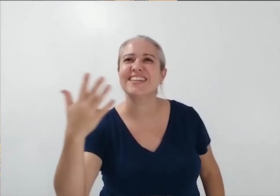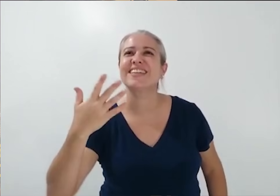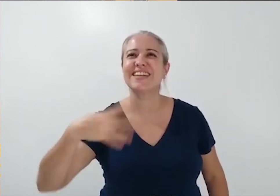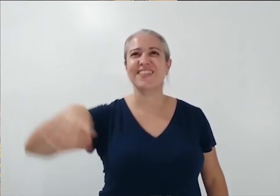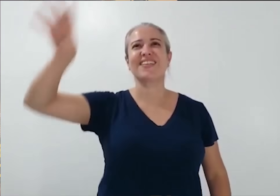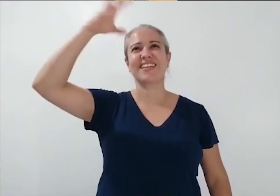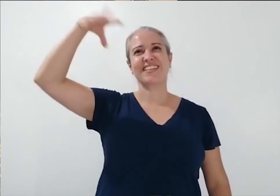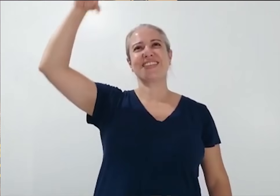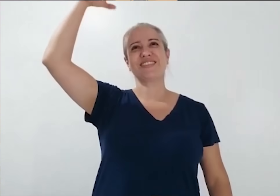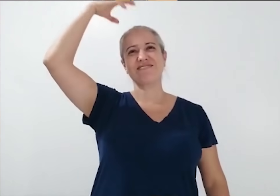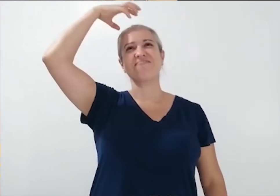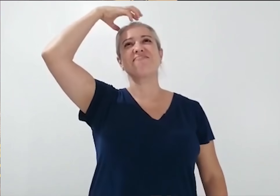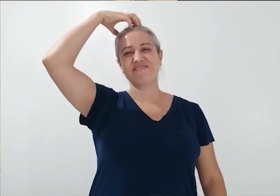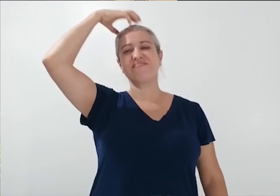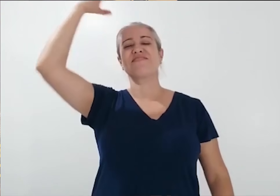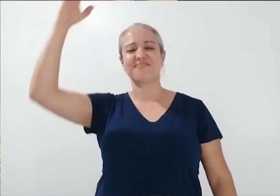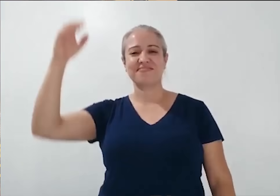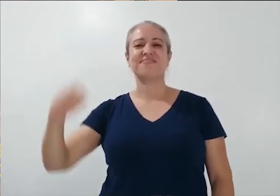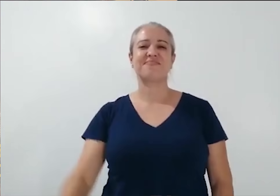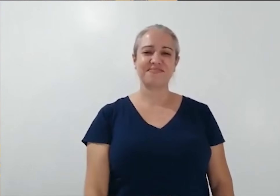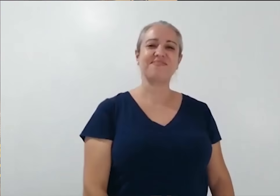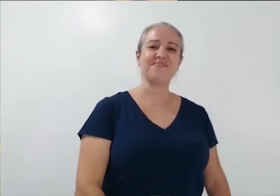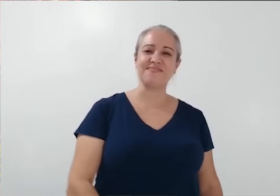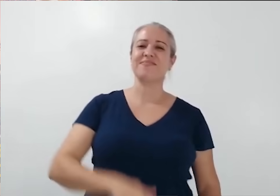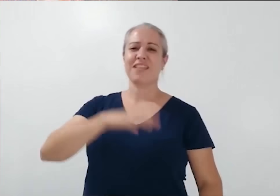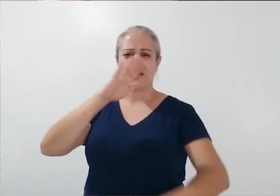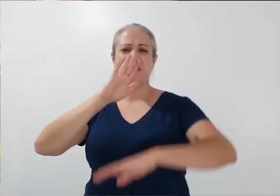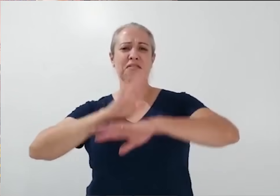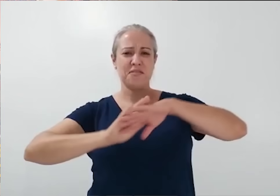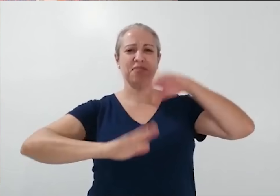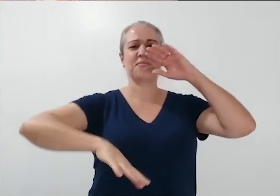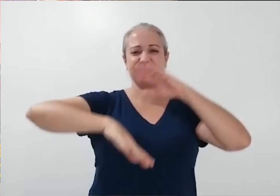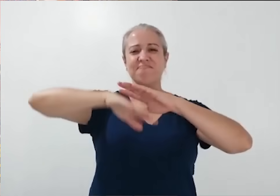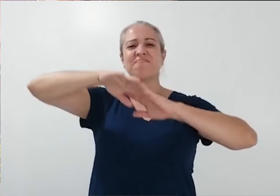Glória e honra ao Rei,